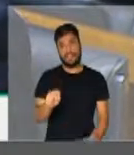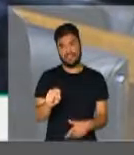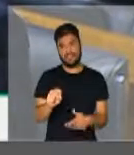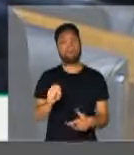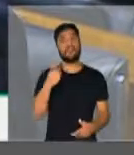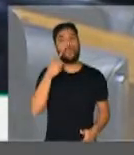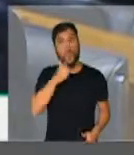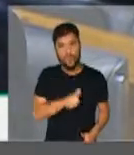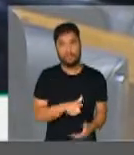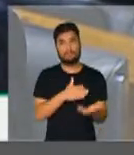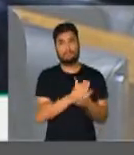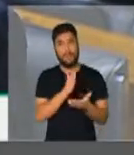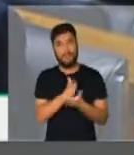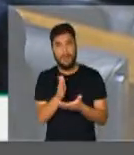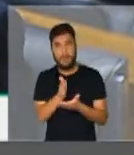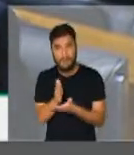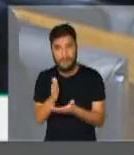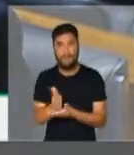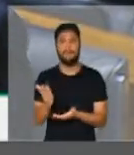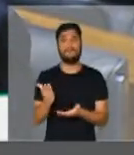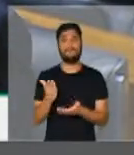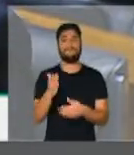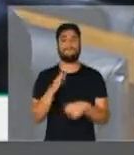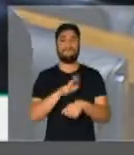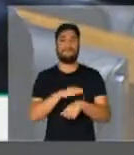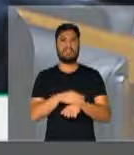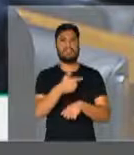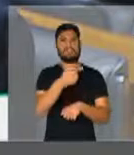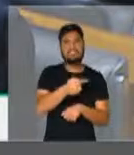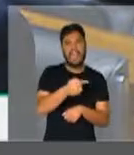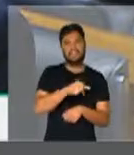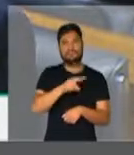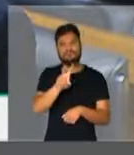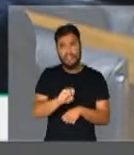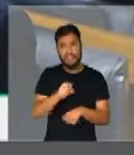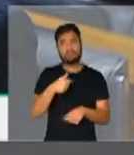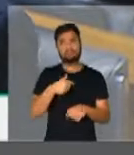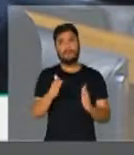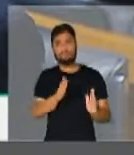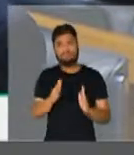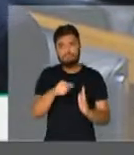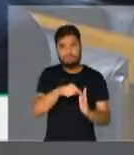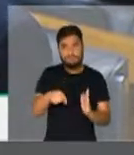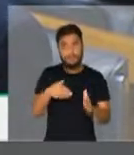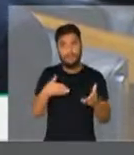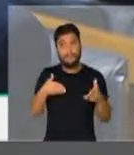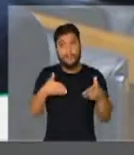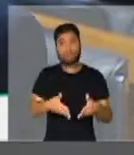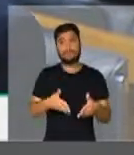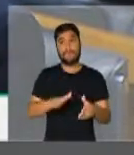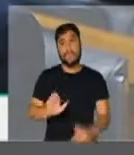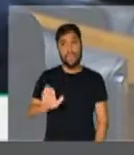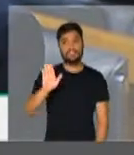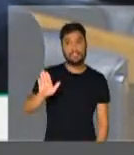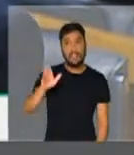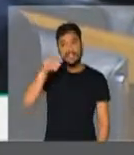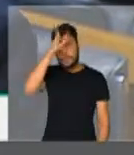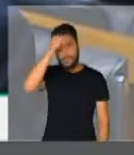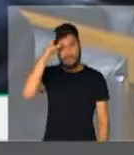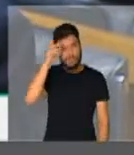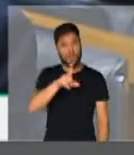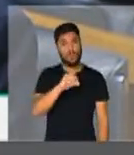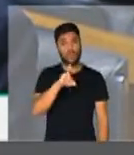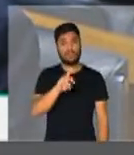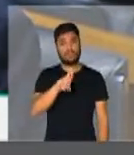me elegi. E durante esse intervalo de 7 mandatos, disputei 4 vezes a prefeitura de Londrina,